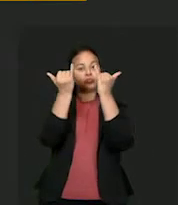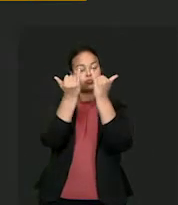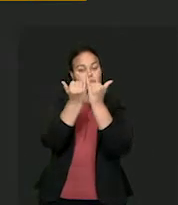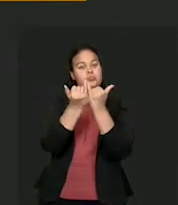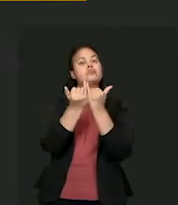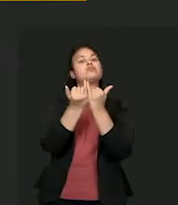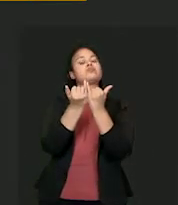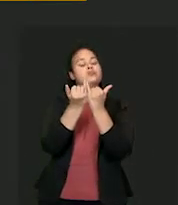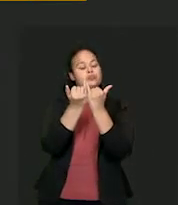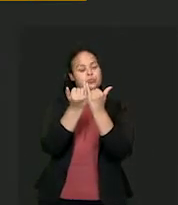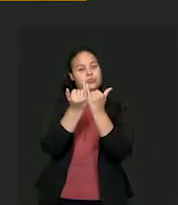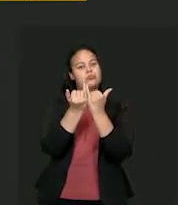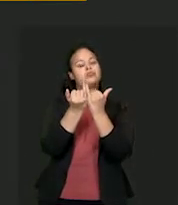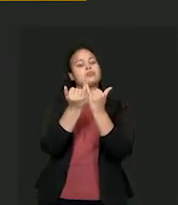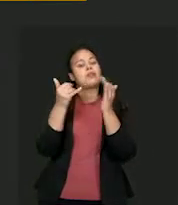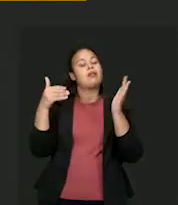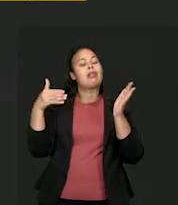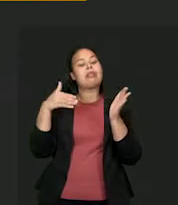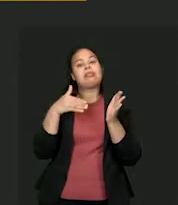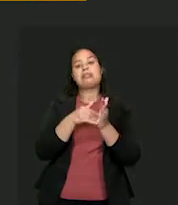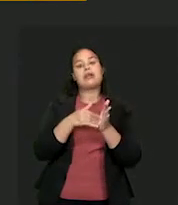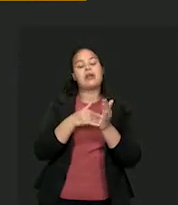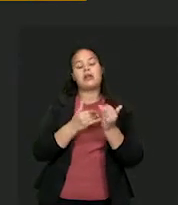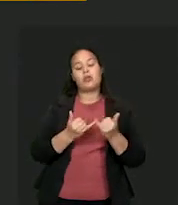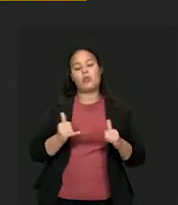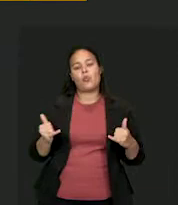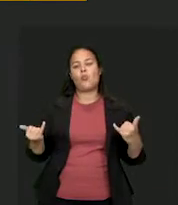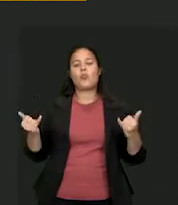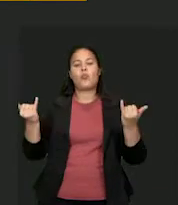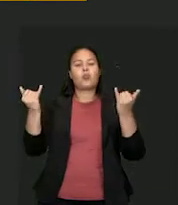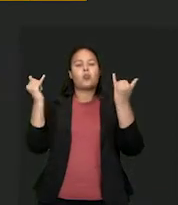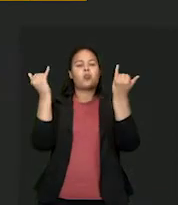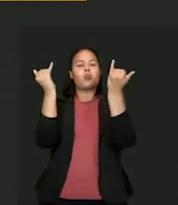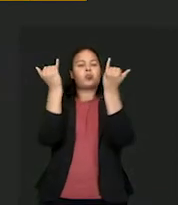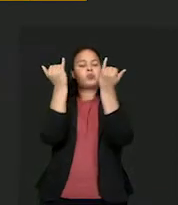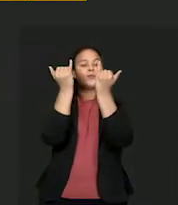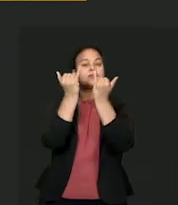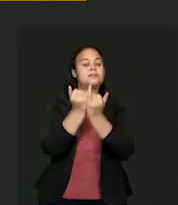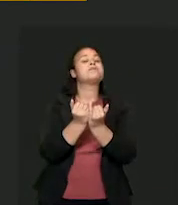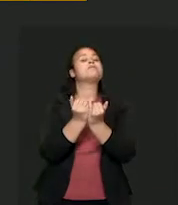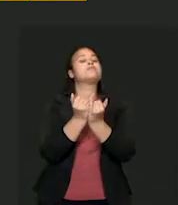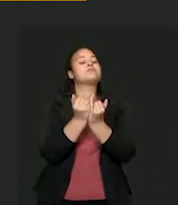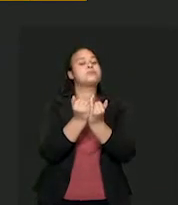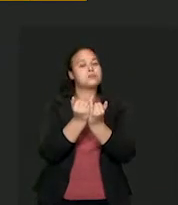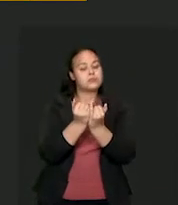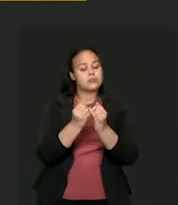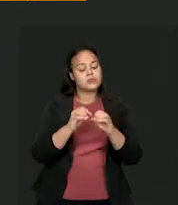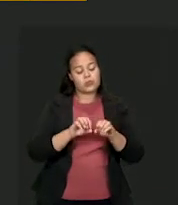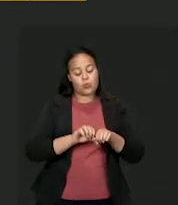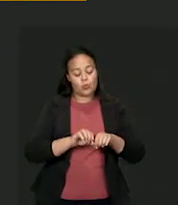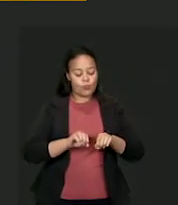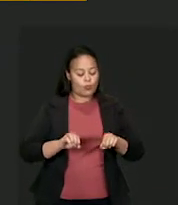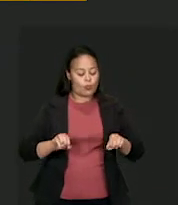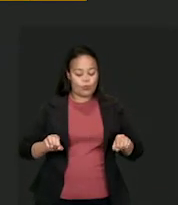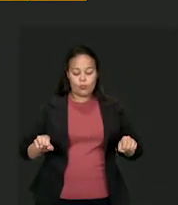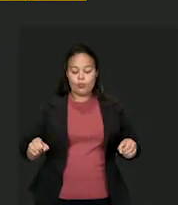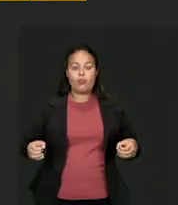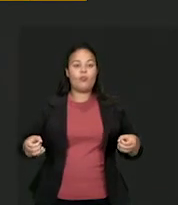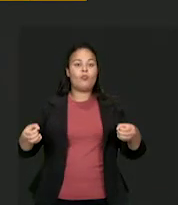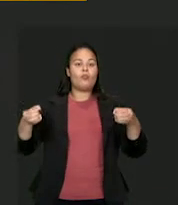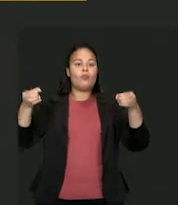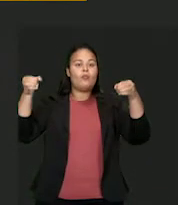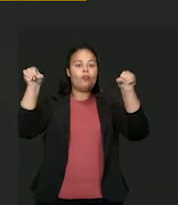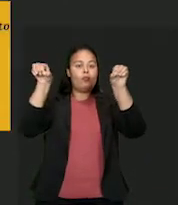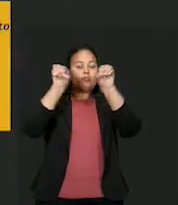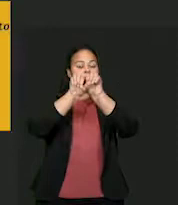vai até o final, até a última extremidade. Então, a mesma corrente vai atravessar todos os